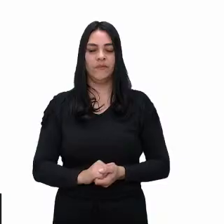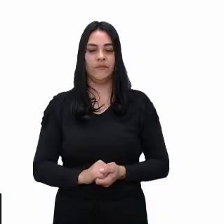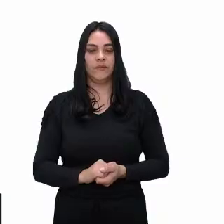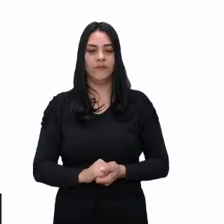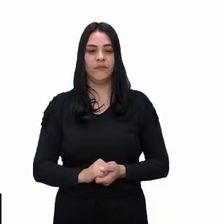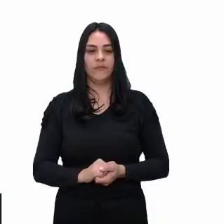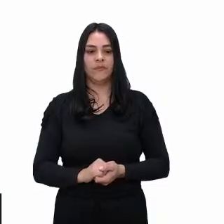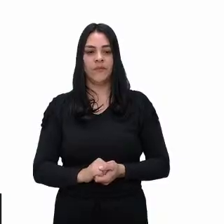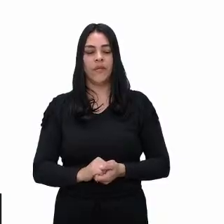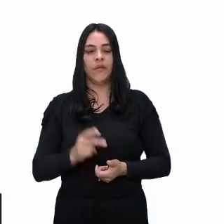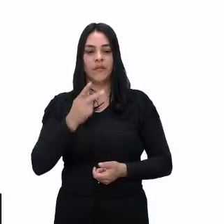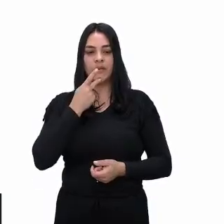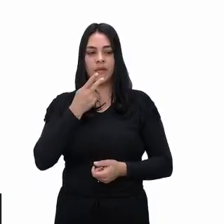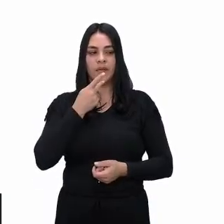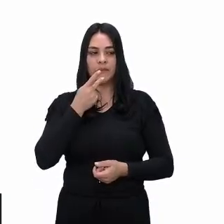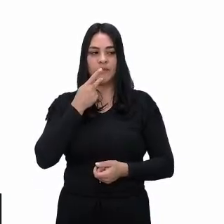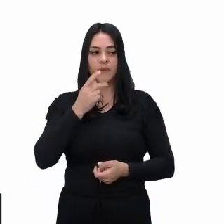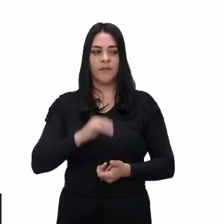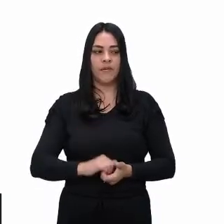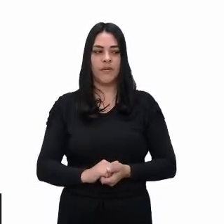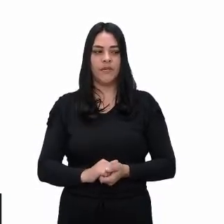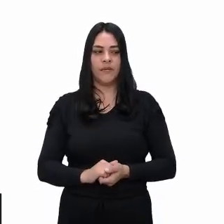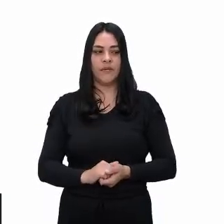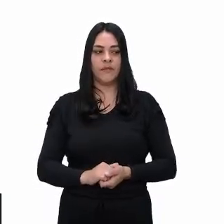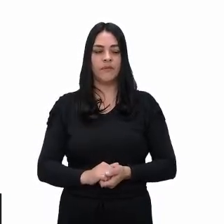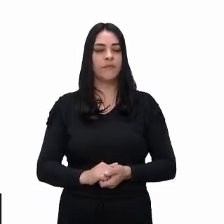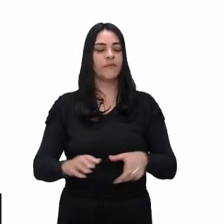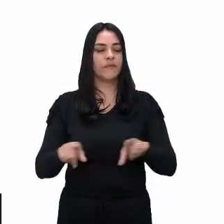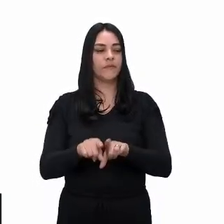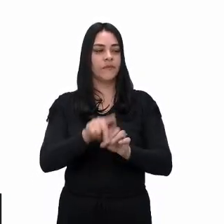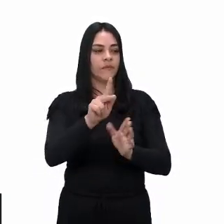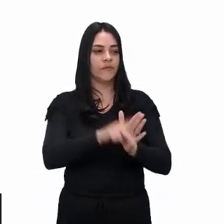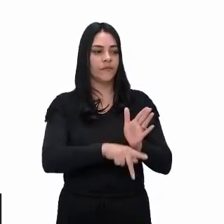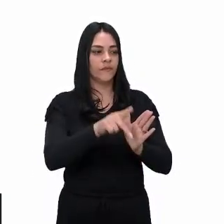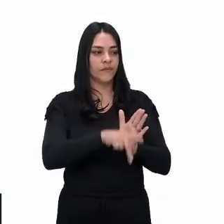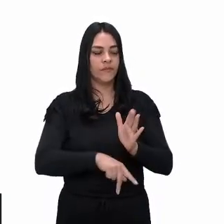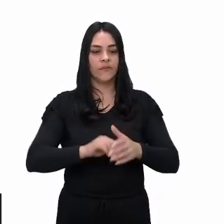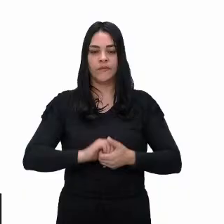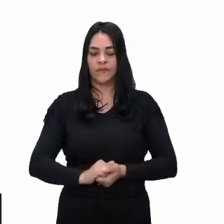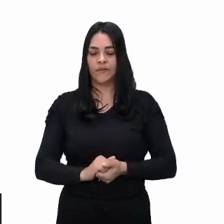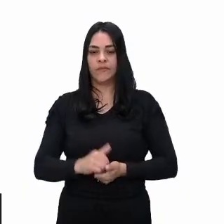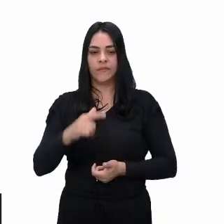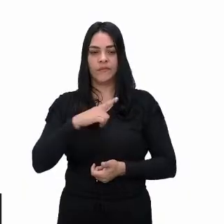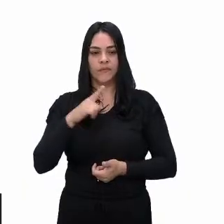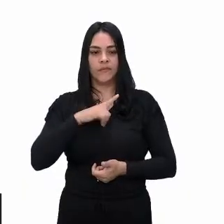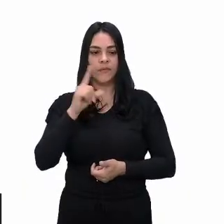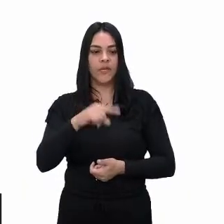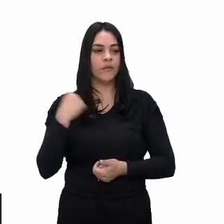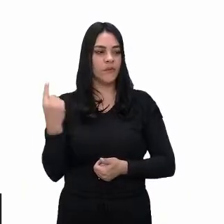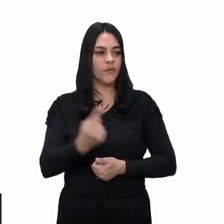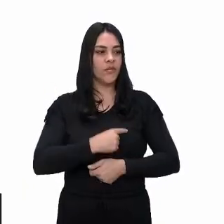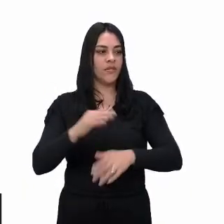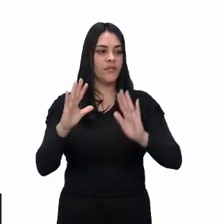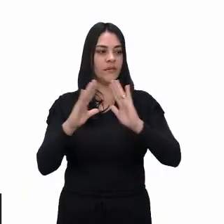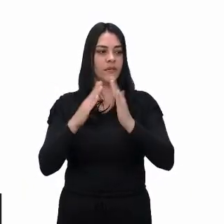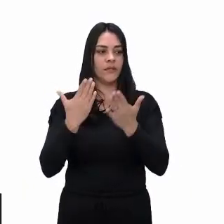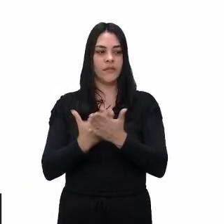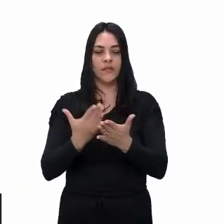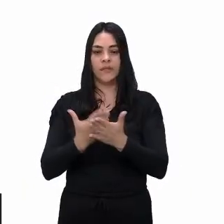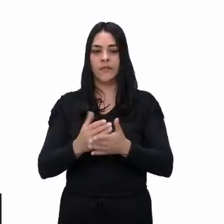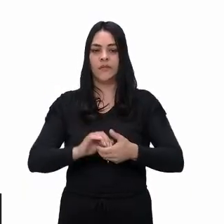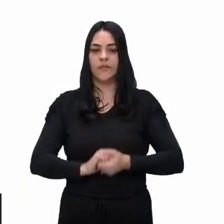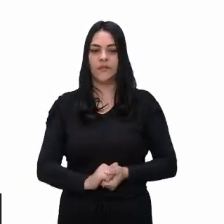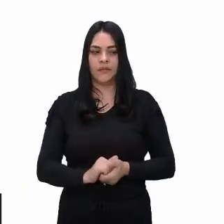Vou falar um pouquinho sobre os nossos projetos. Atualmente, hoje, nós temos a nossa Escola Lixo Zero. Ela